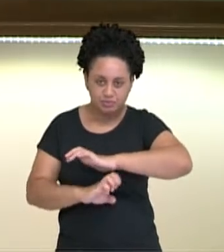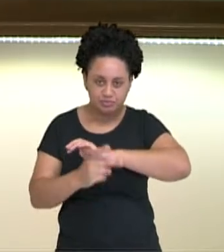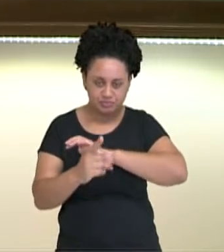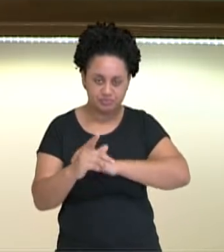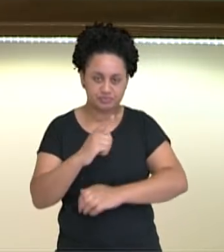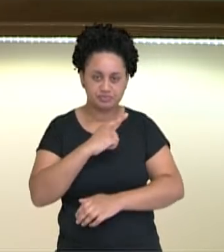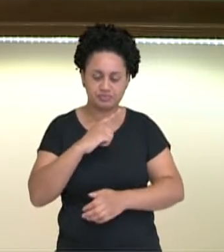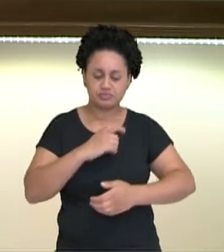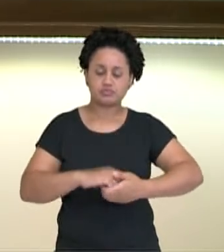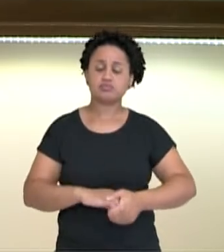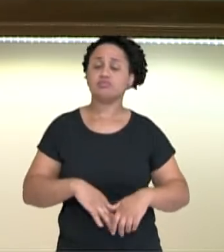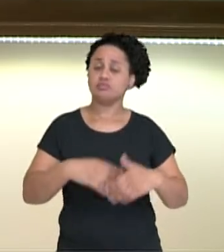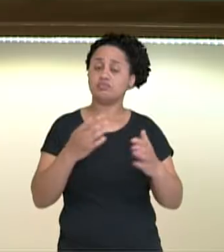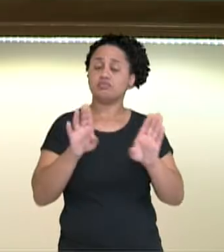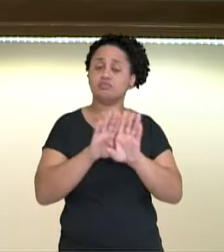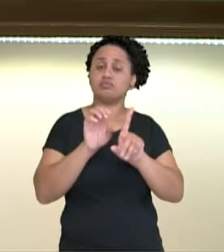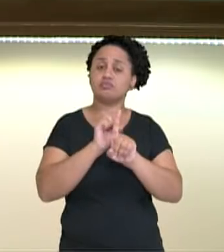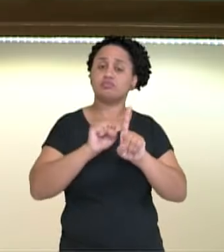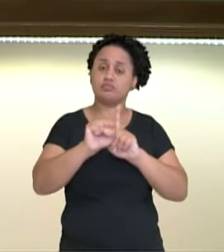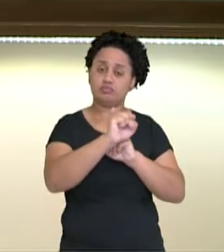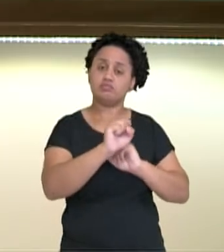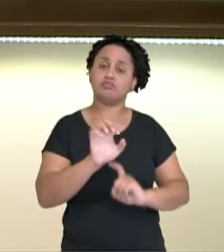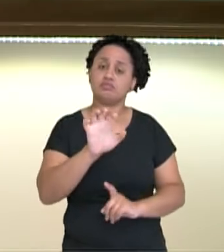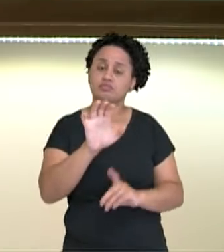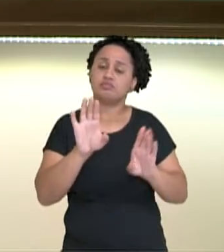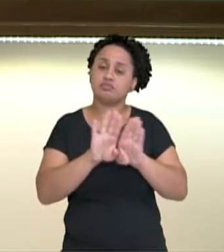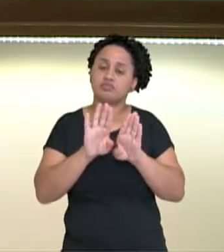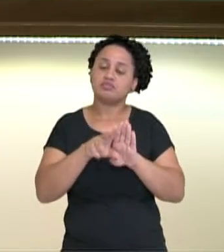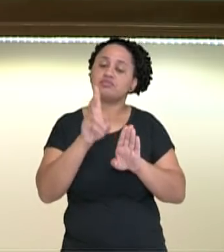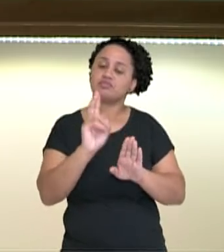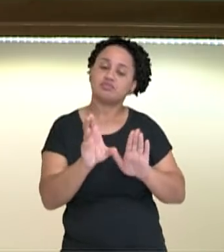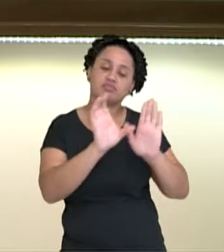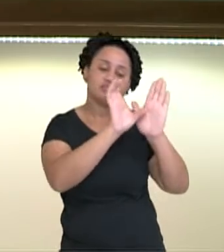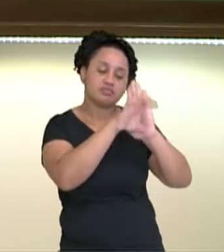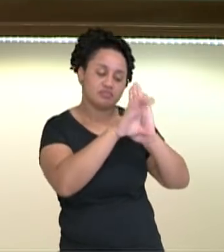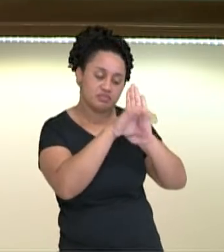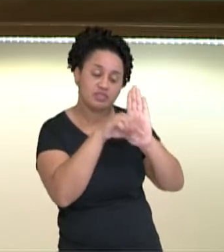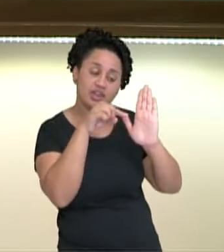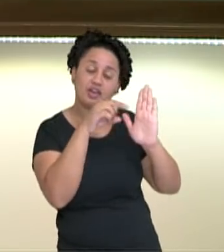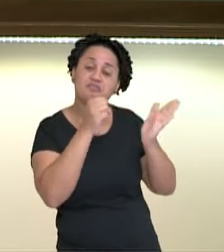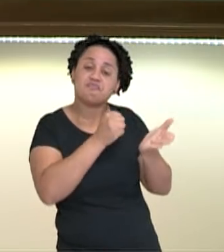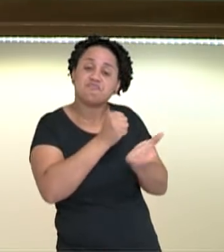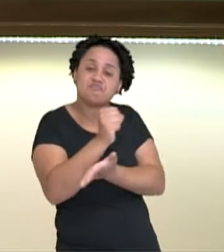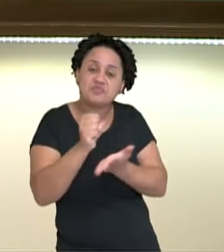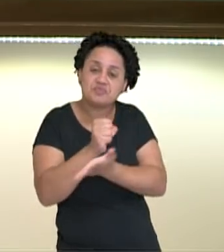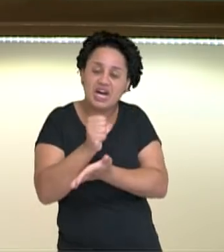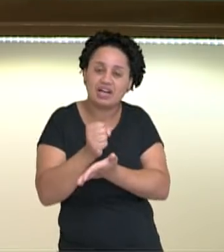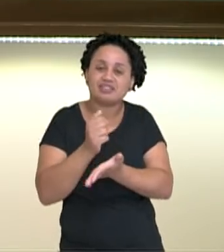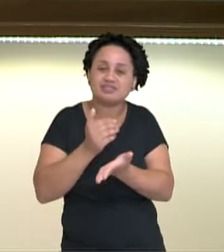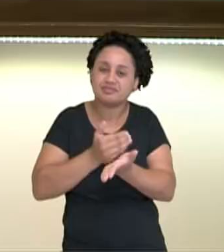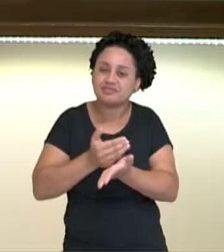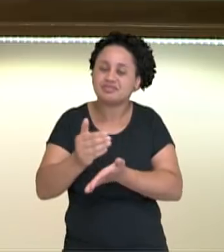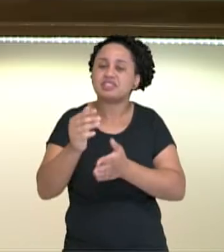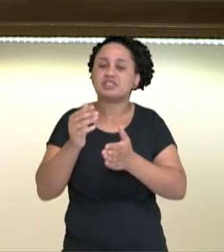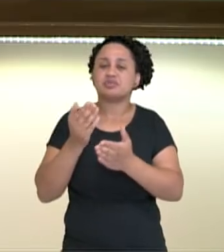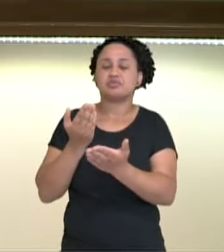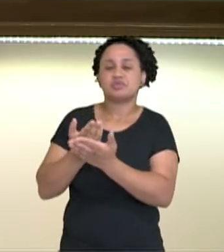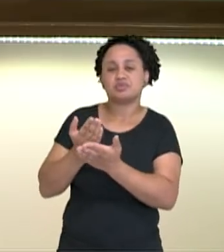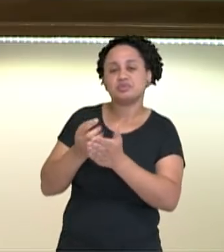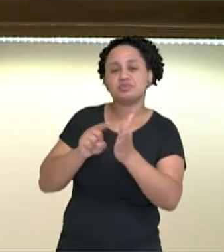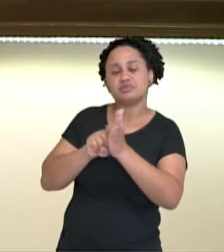as ciências, com a sociologia. Então, todo o conceito, toda a teoria, ela é a base, né, dessa ciência, ao qual nós,